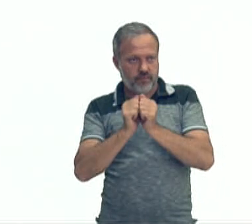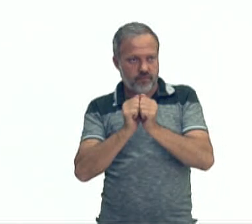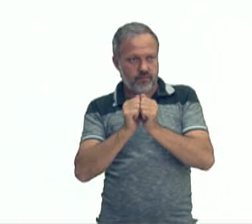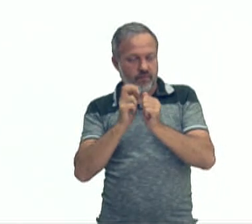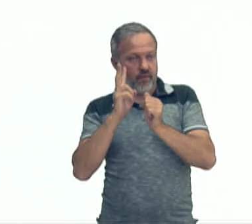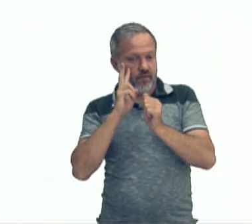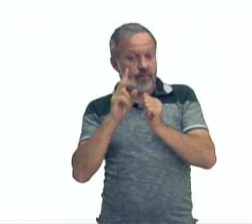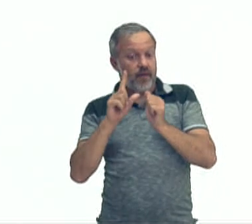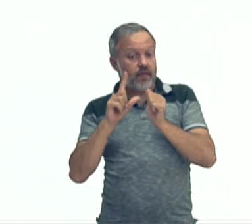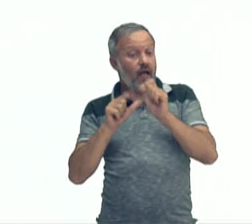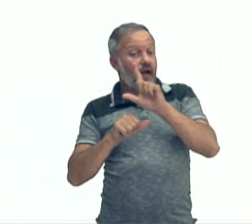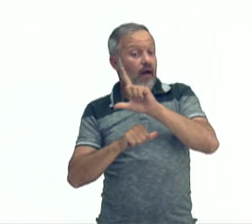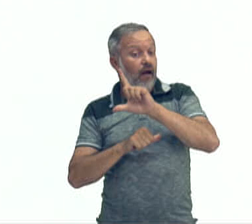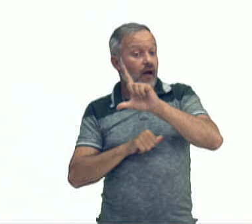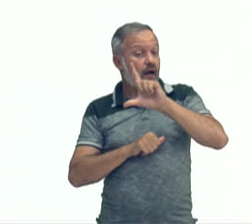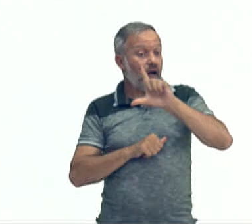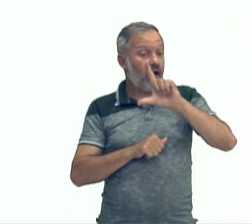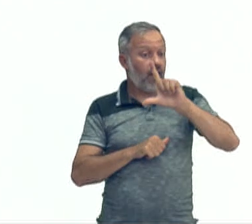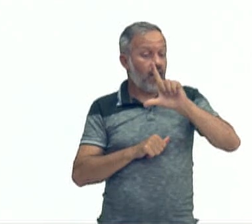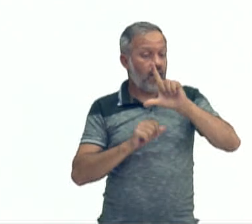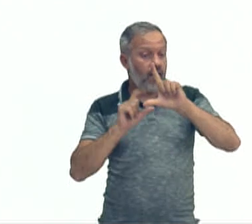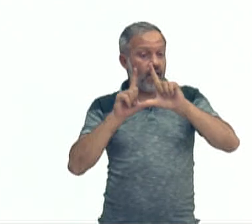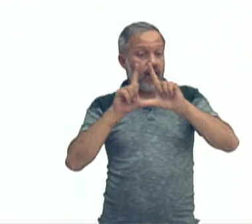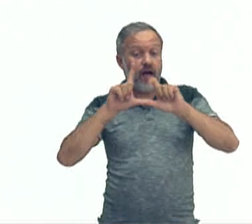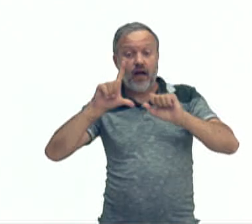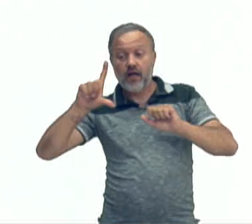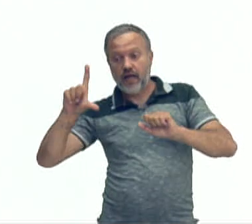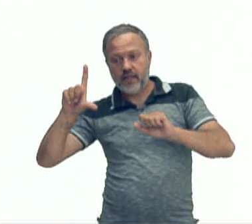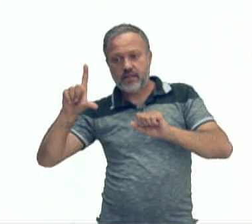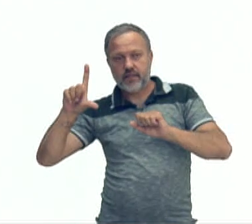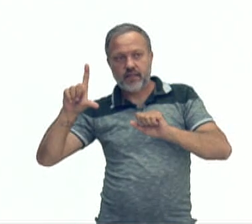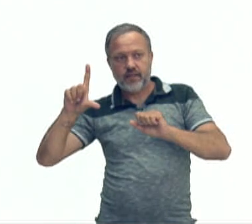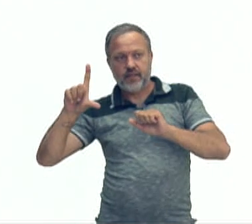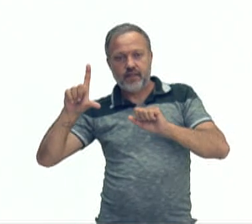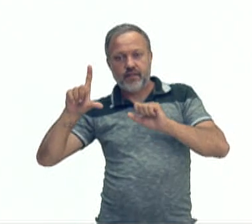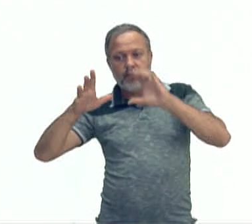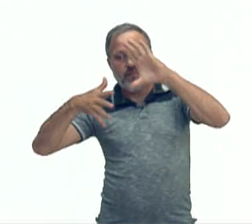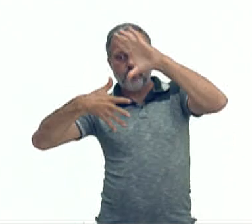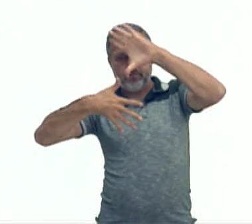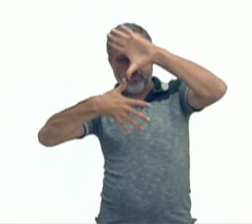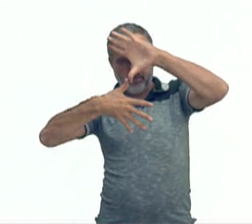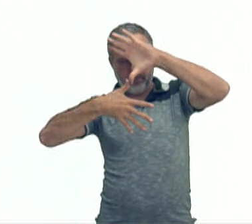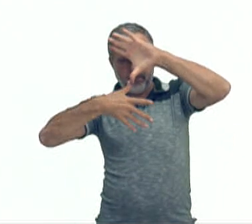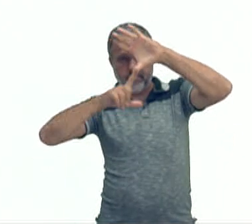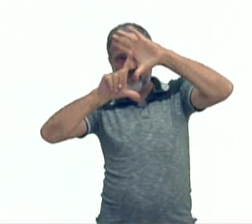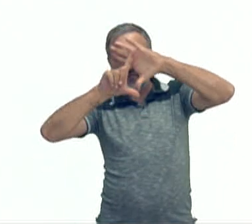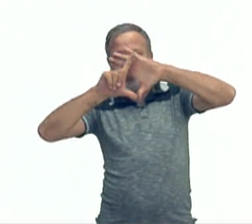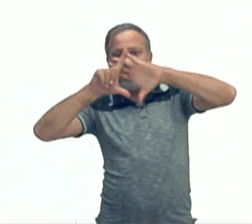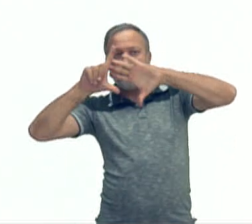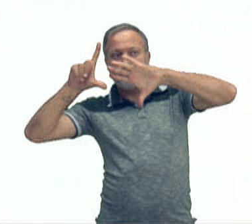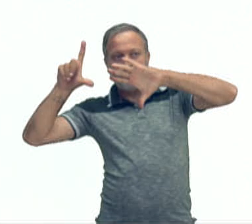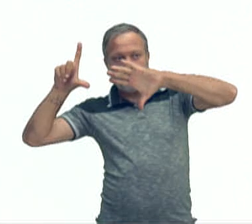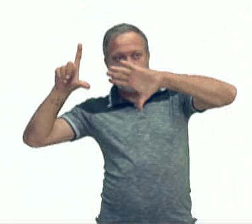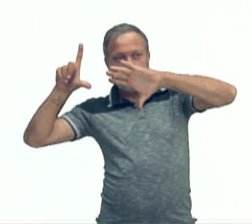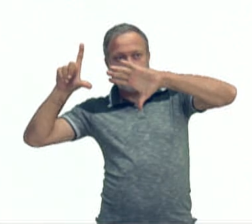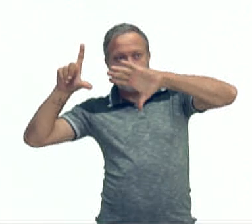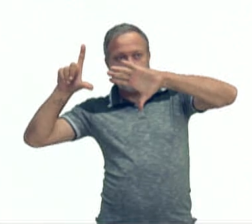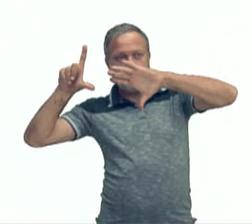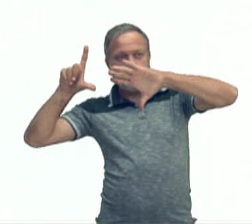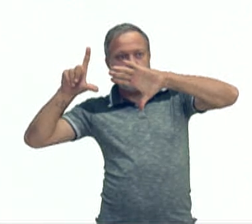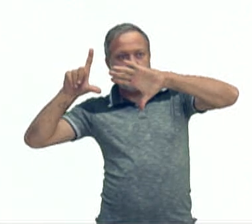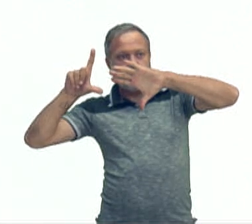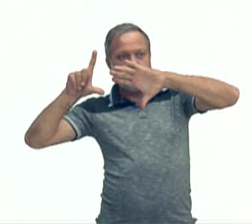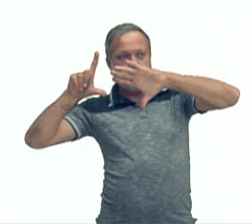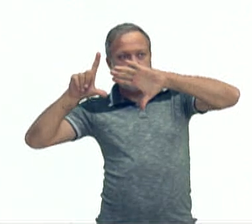da América, portanto, é a parte oriental da América, nós vimos a parte oeste, ocidental, agora a